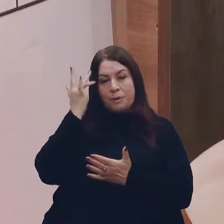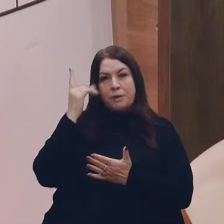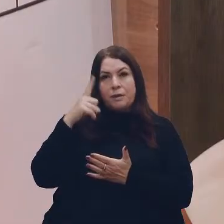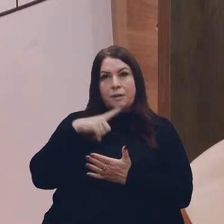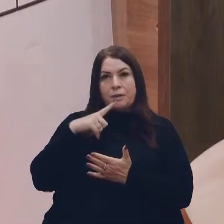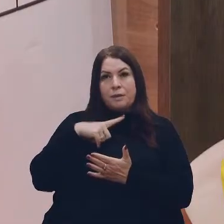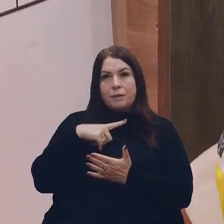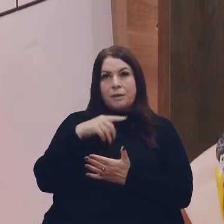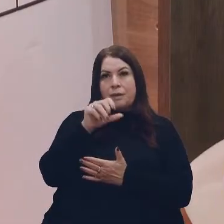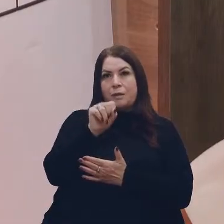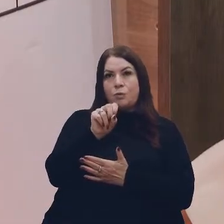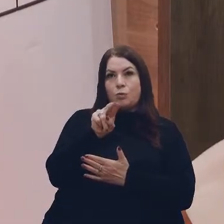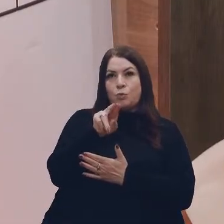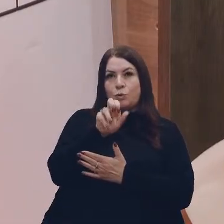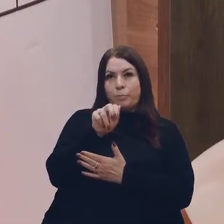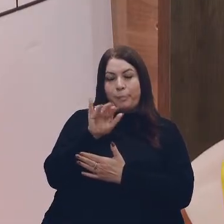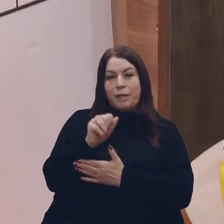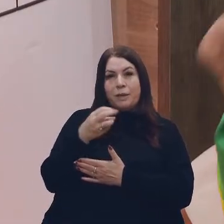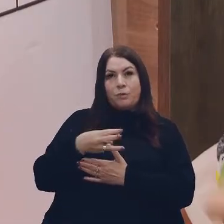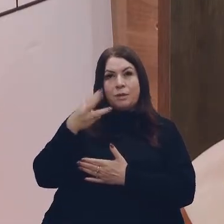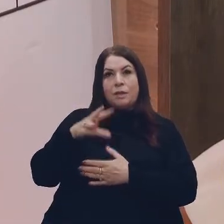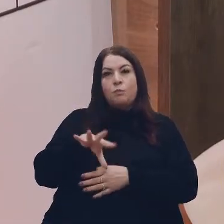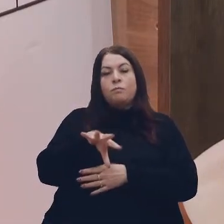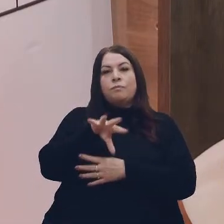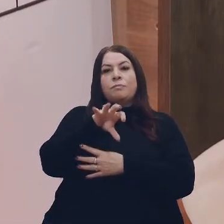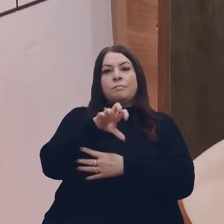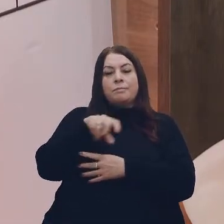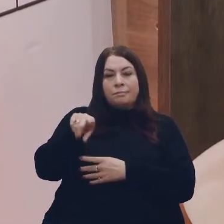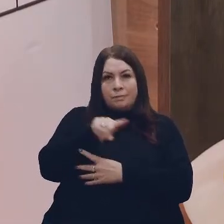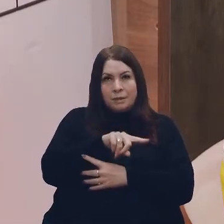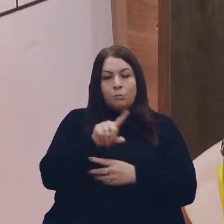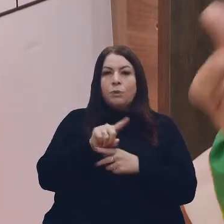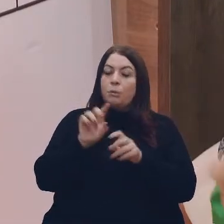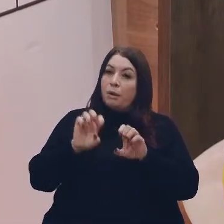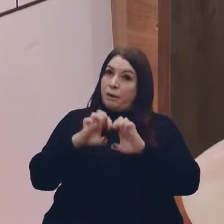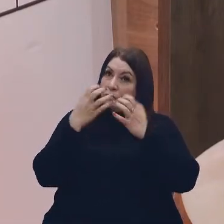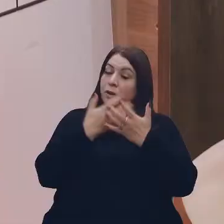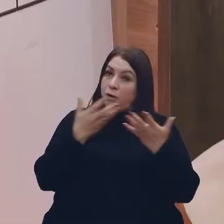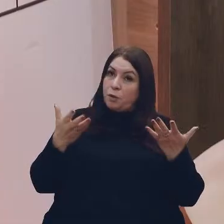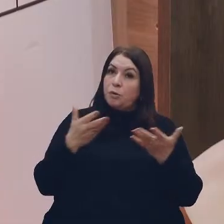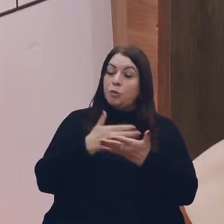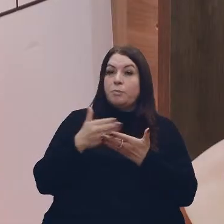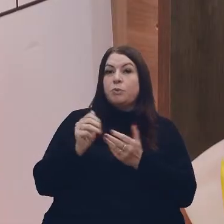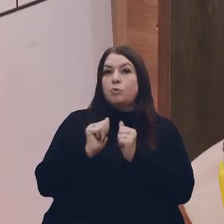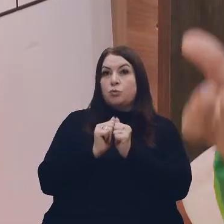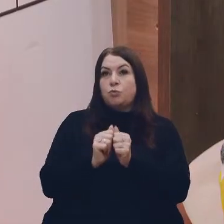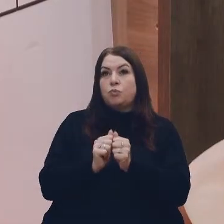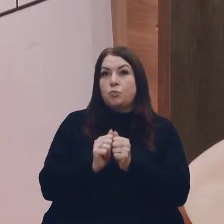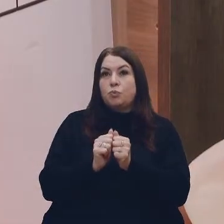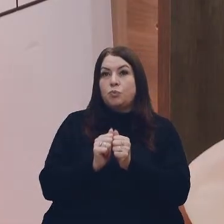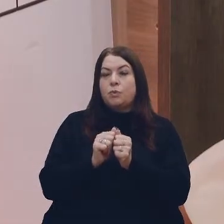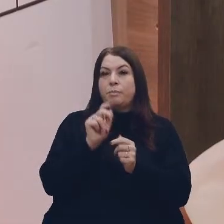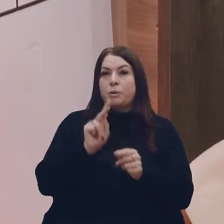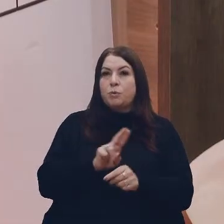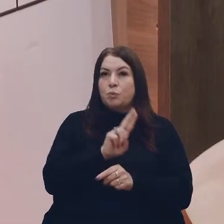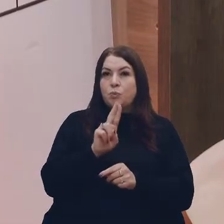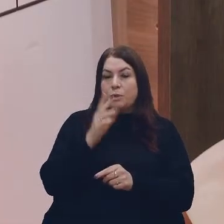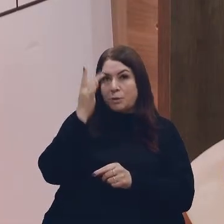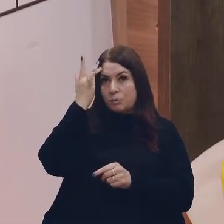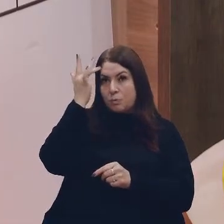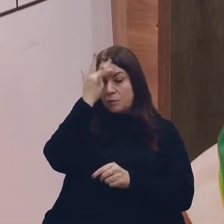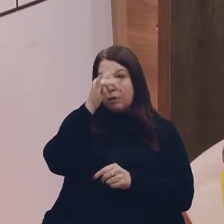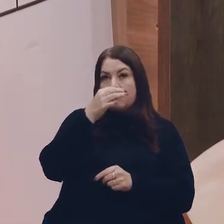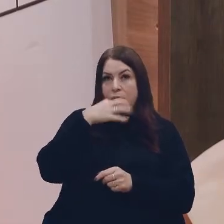tem o Suspira, né? O terceiro Suspira, né? Um evento aí que está sempre com os usuários da saúde